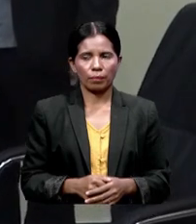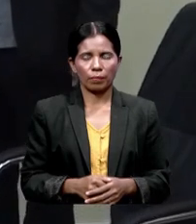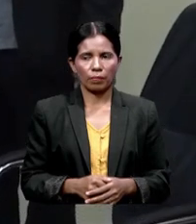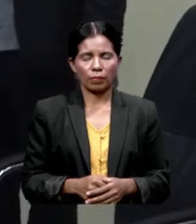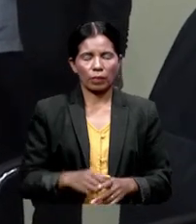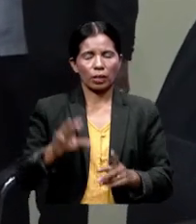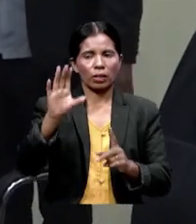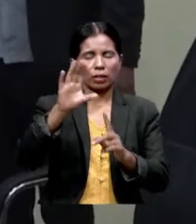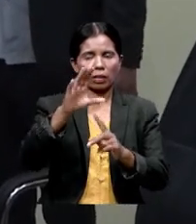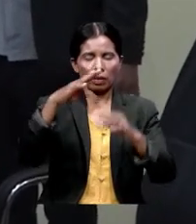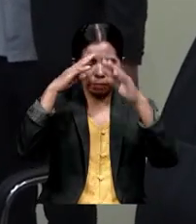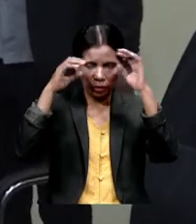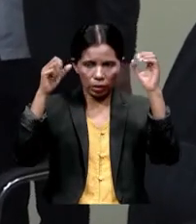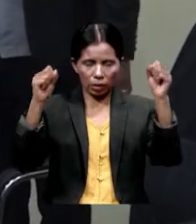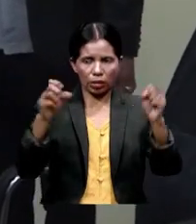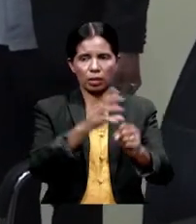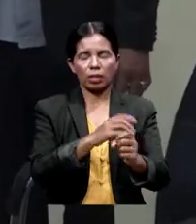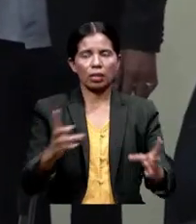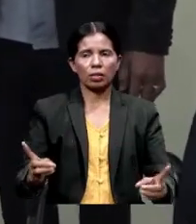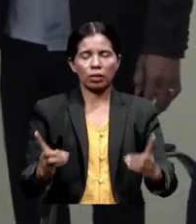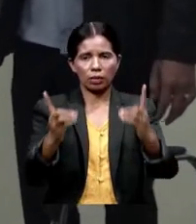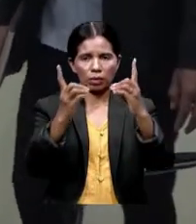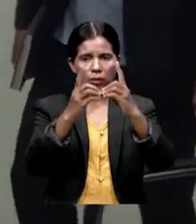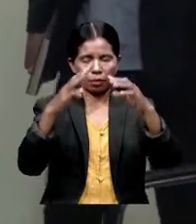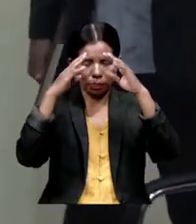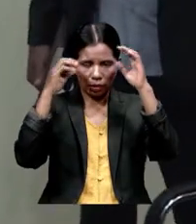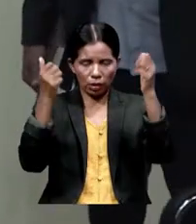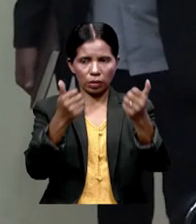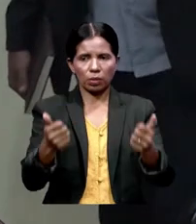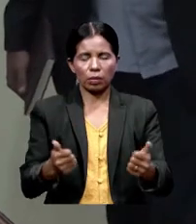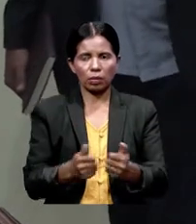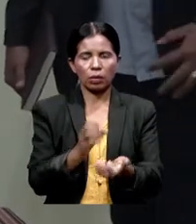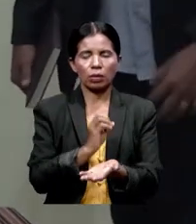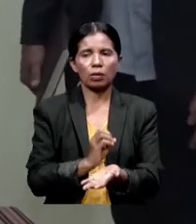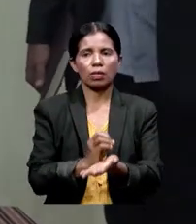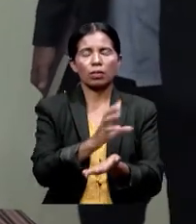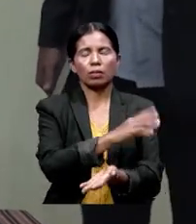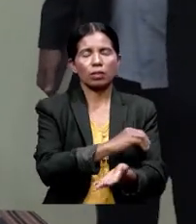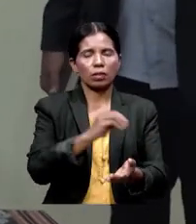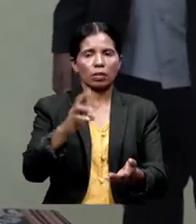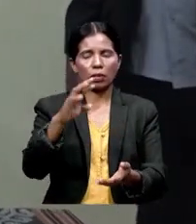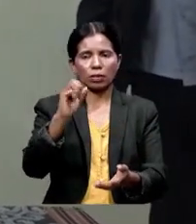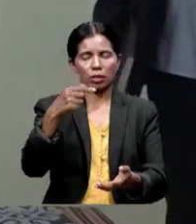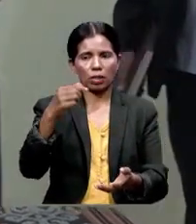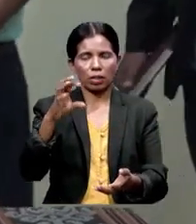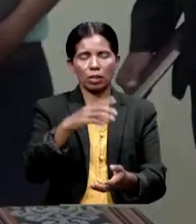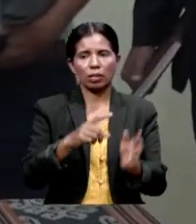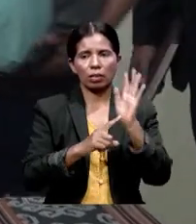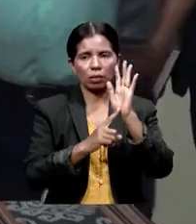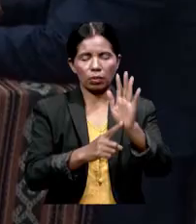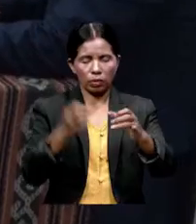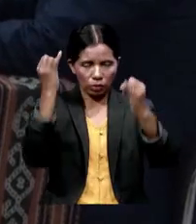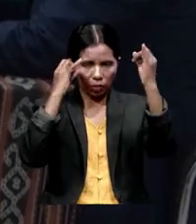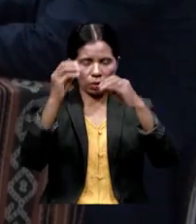Chefe Casa Civil, Presidência da República, assumido o Presidente da Autoridade Arraioa, Roseiro Tiago Lobato, onde atualiza a informação com